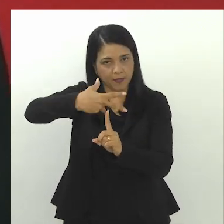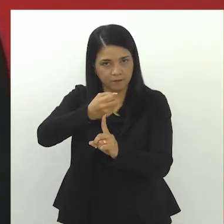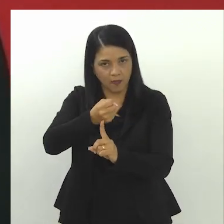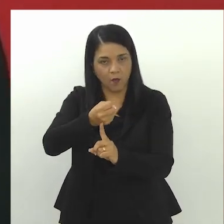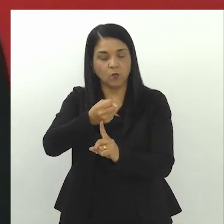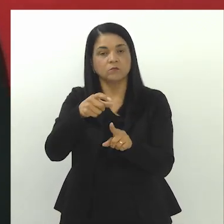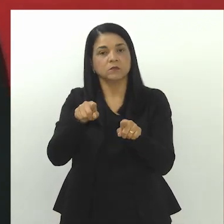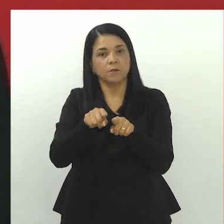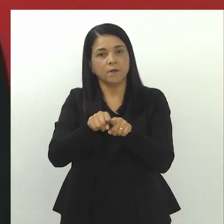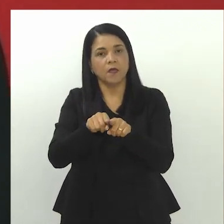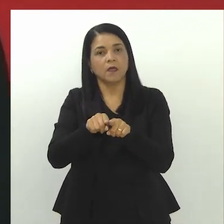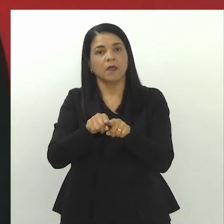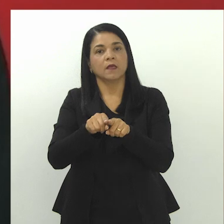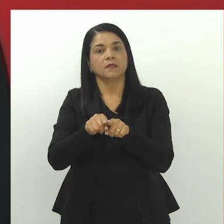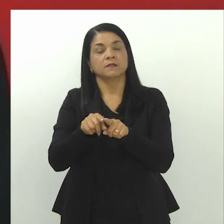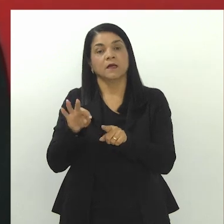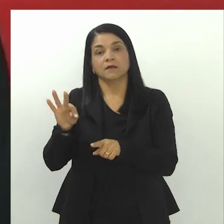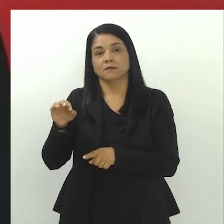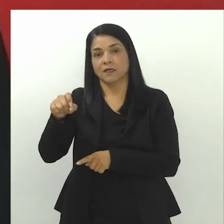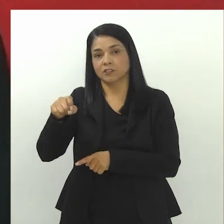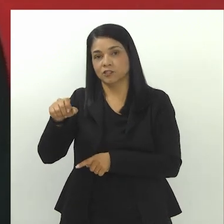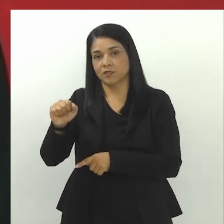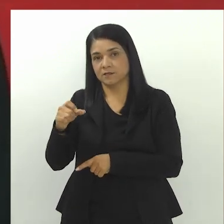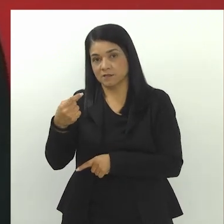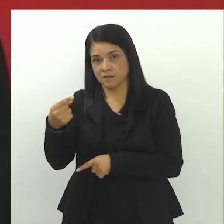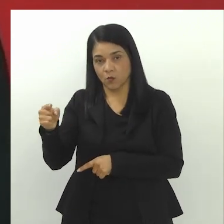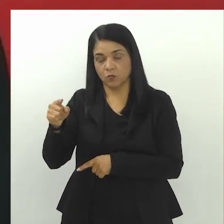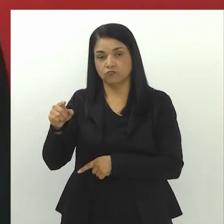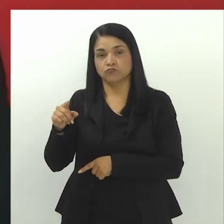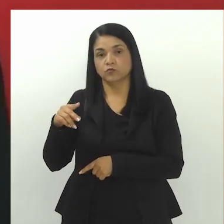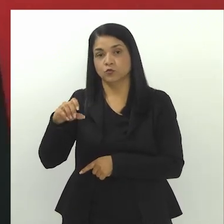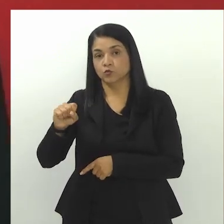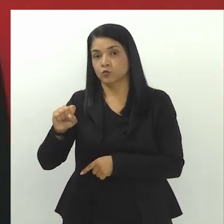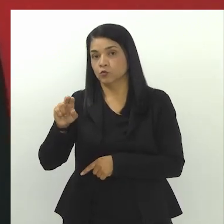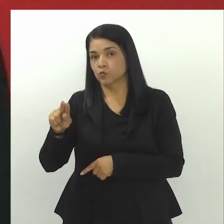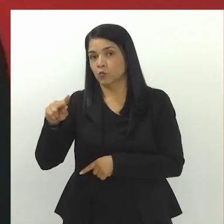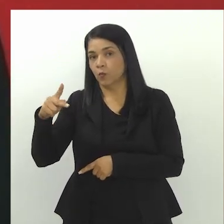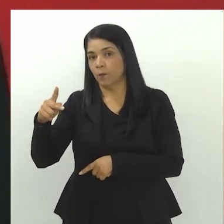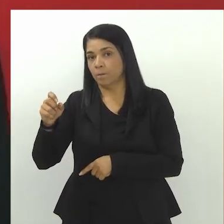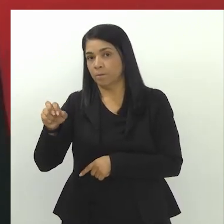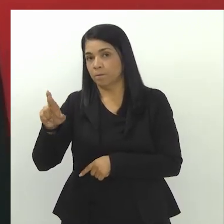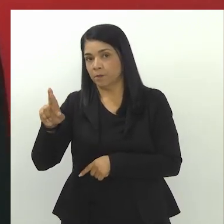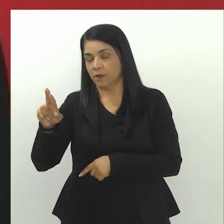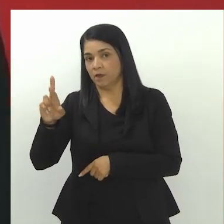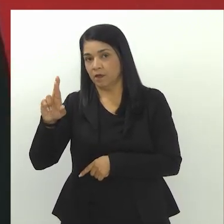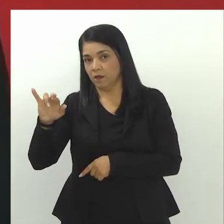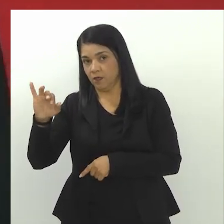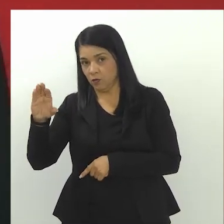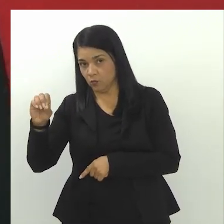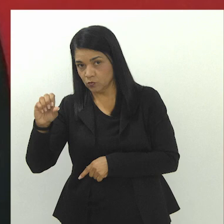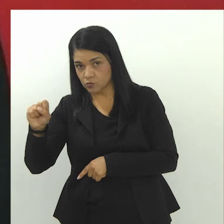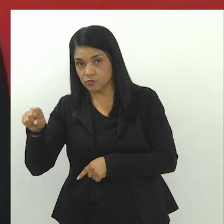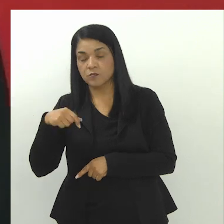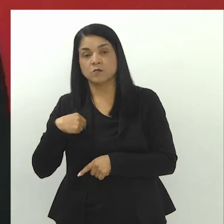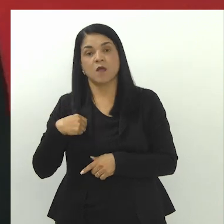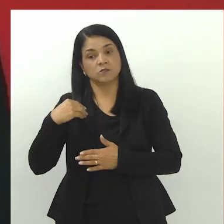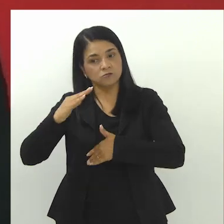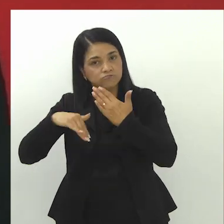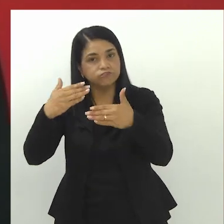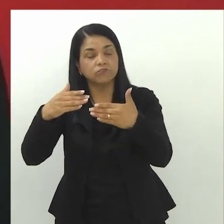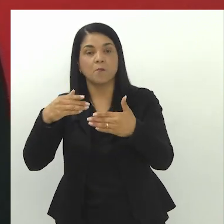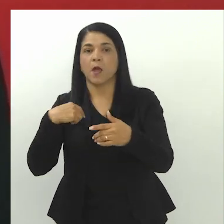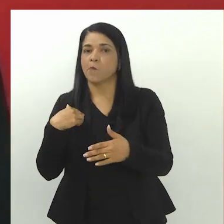determinadas no eixo ambiental e a própria taxação de super ricos nos animam e a gente avançou. Mas